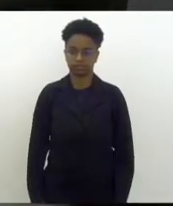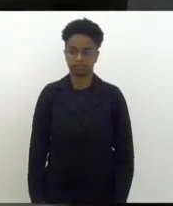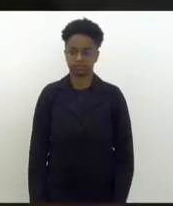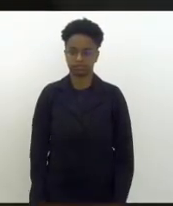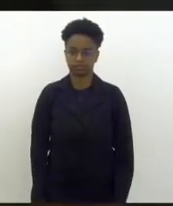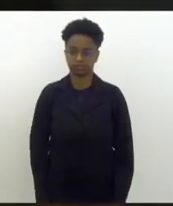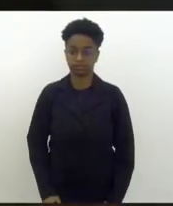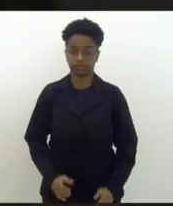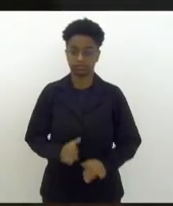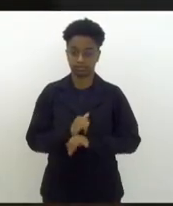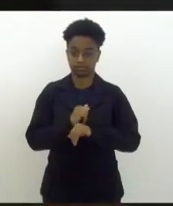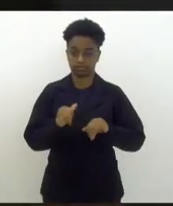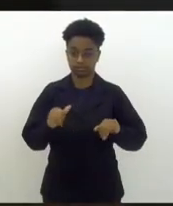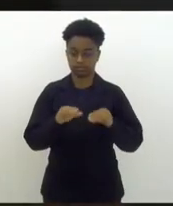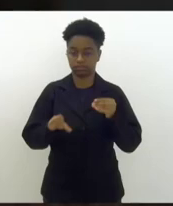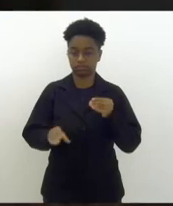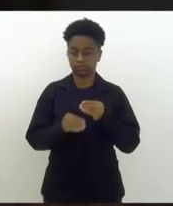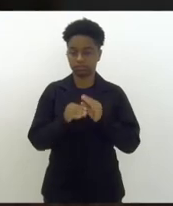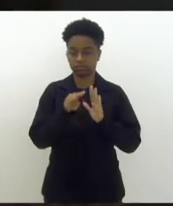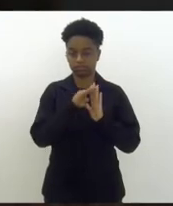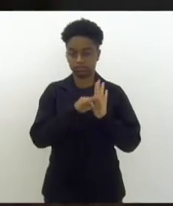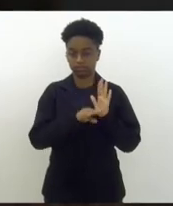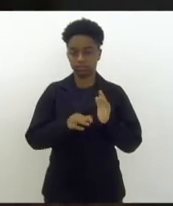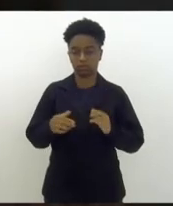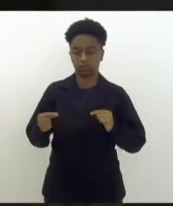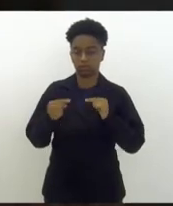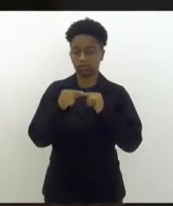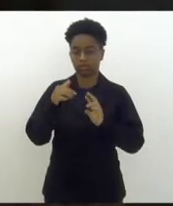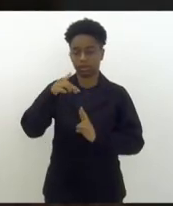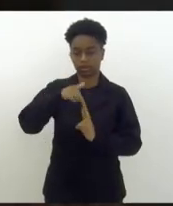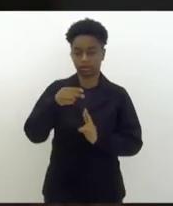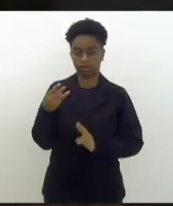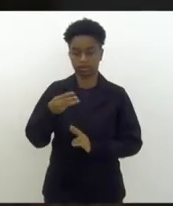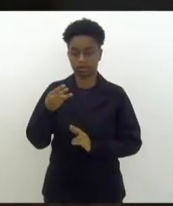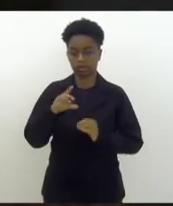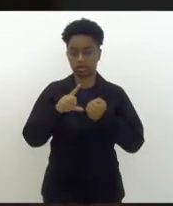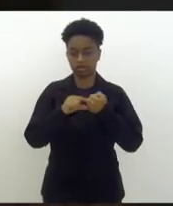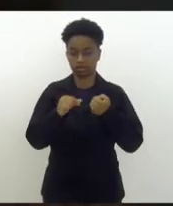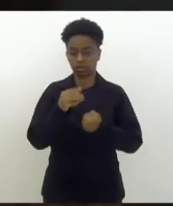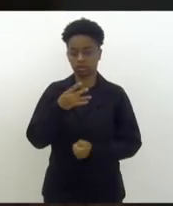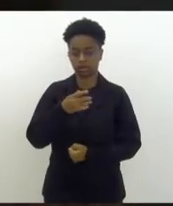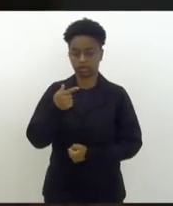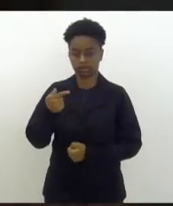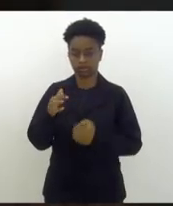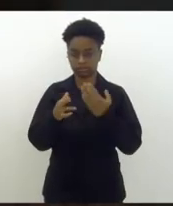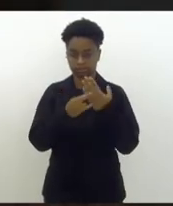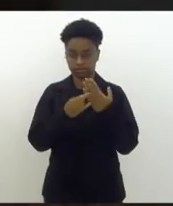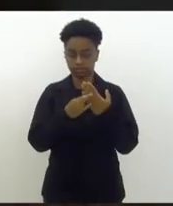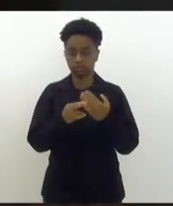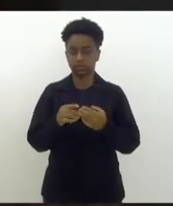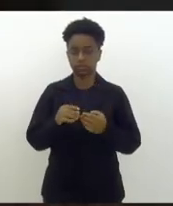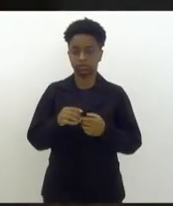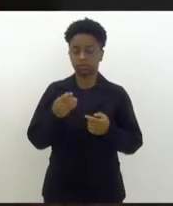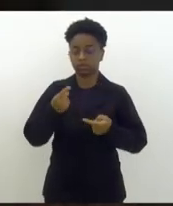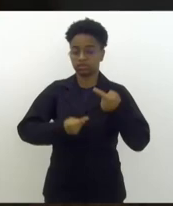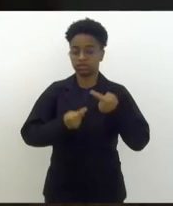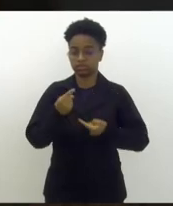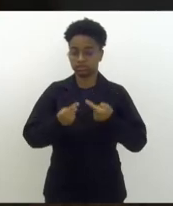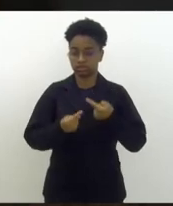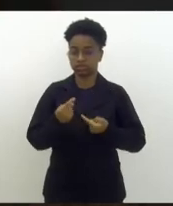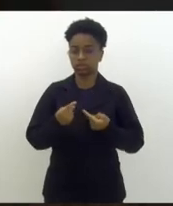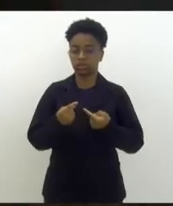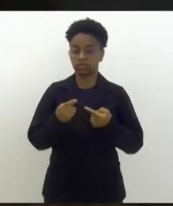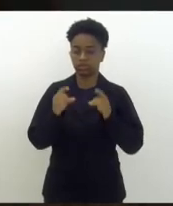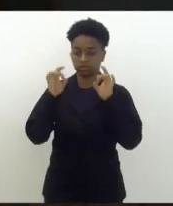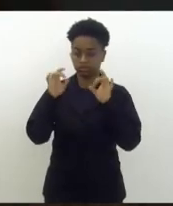anuncie incluídos na ordem do dia de acordo com parágrafo terceiro do artigo 47 do Regimento Interno entre a mitação ordinária em